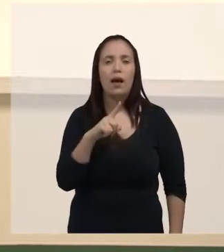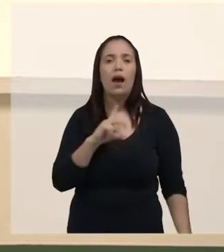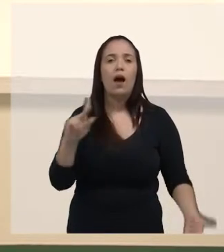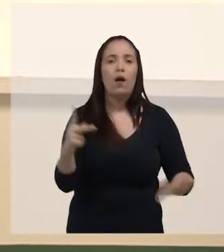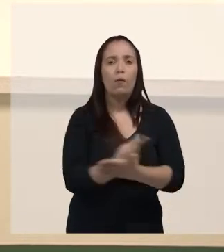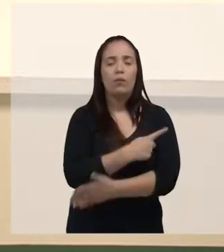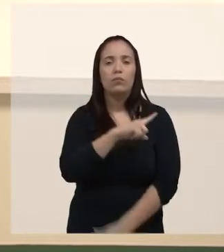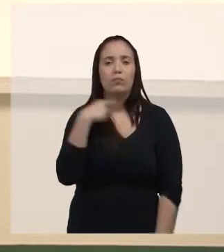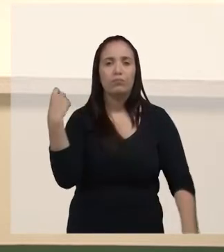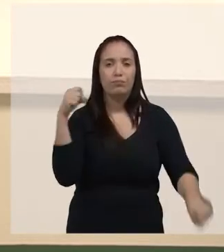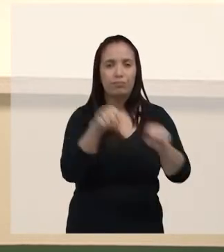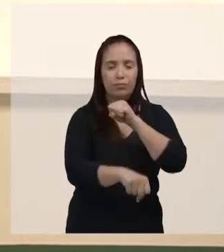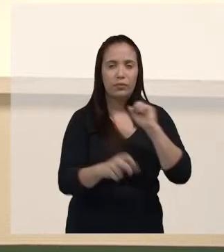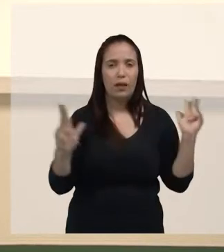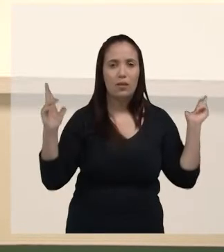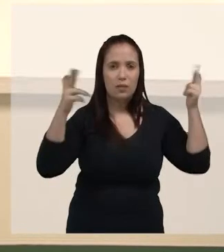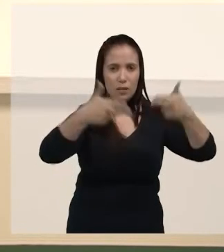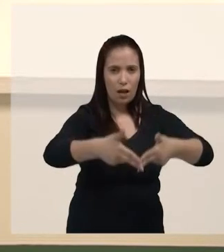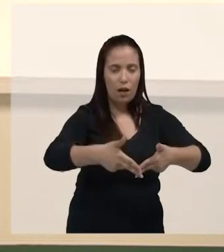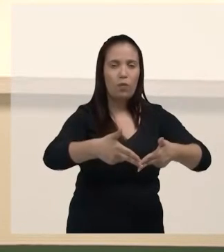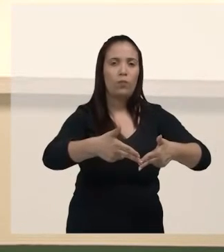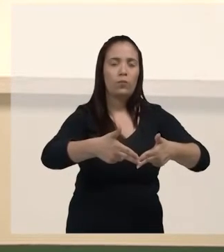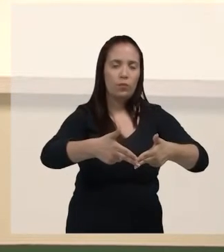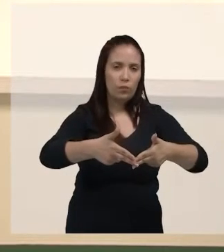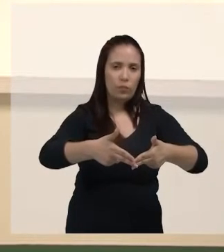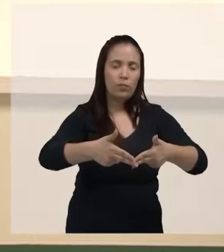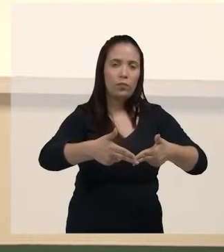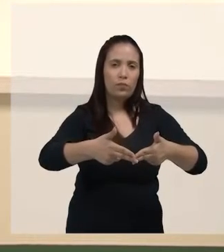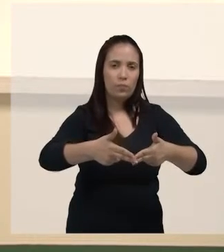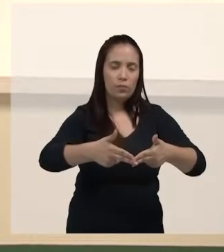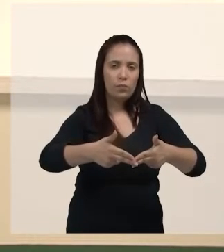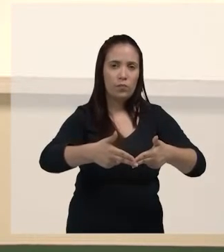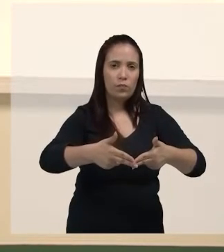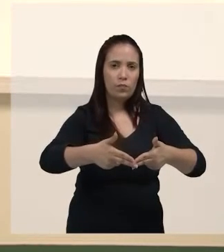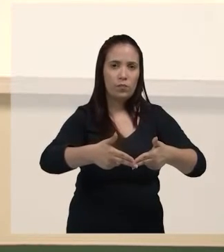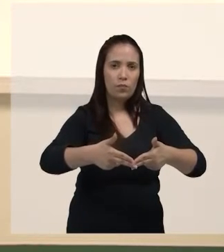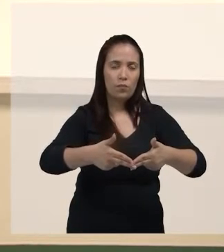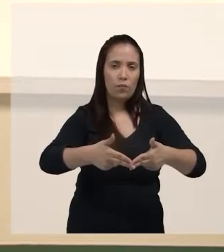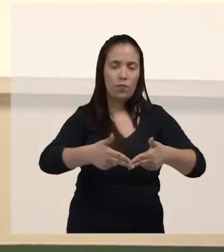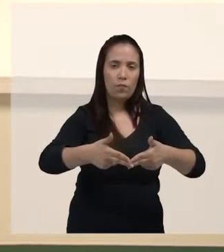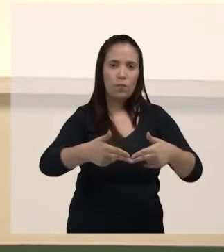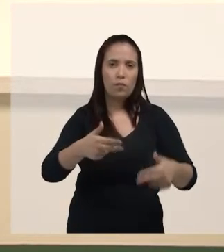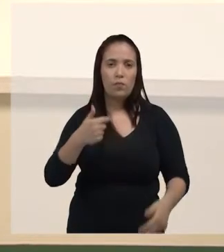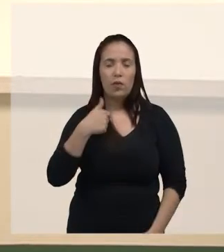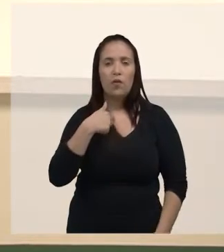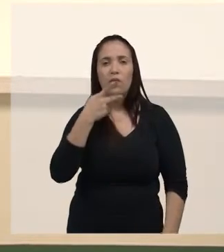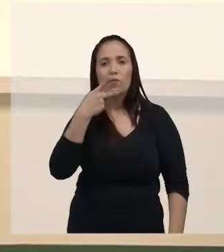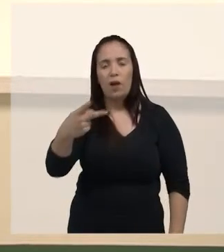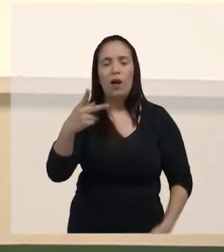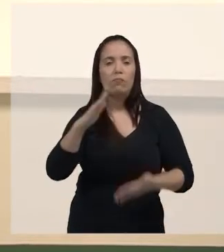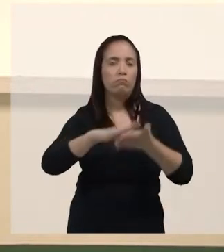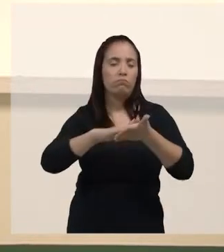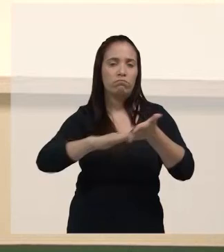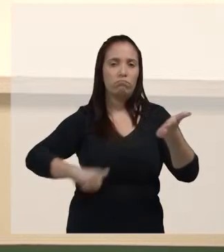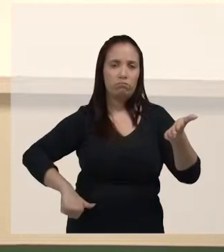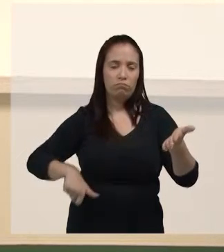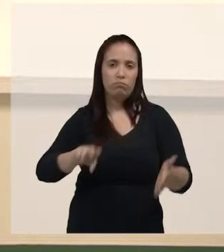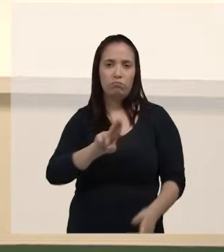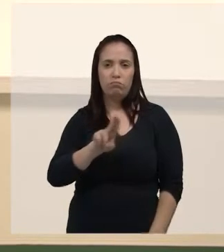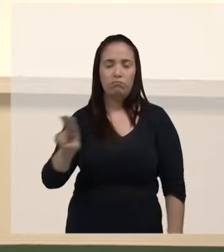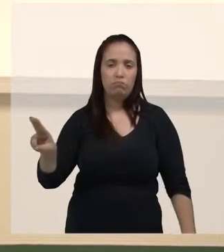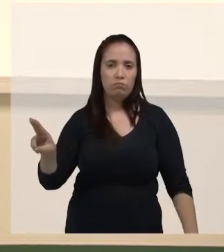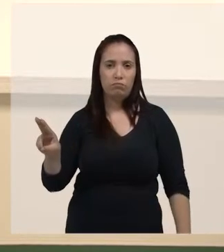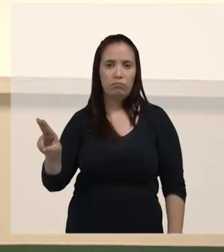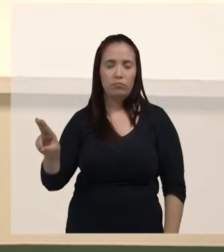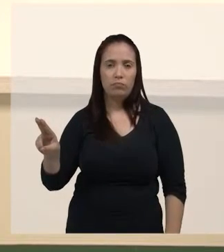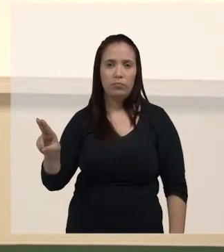por assassinos vorazes, que não merece nem que a gente cite aqui. Eu